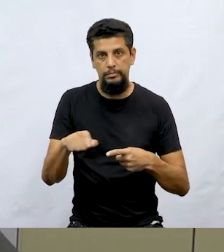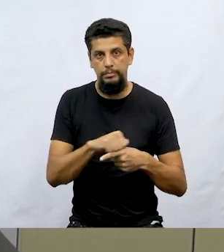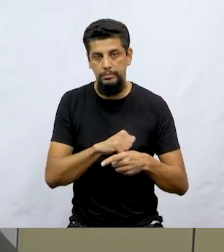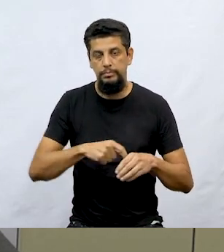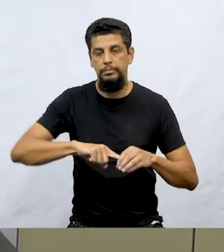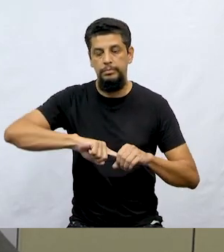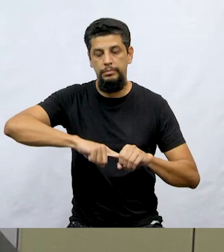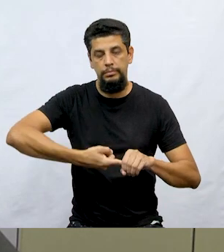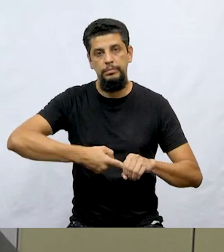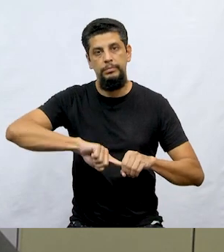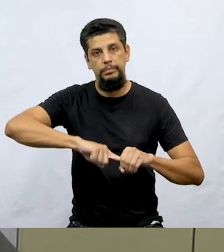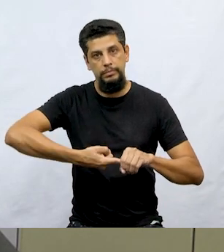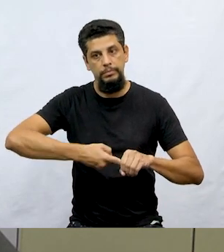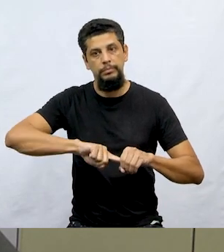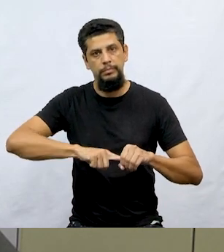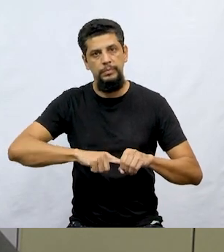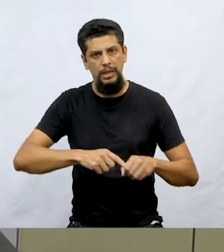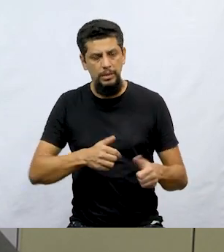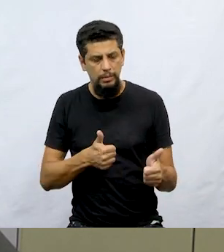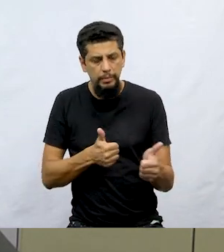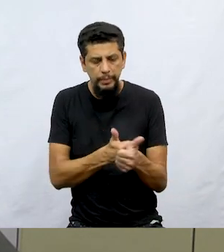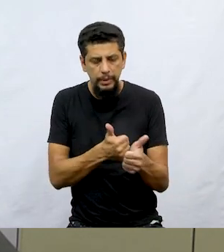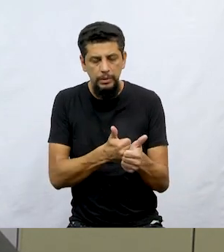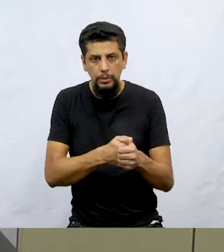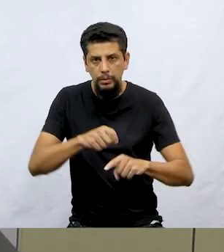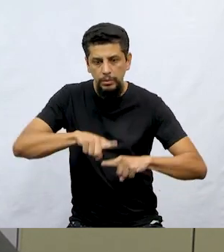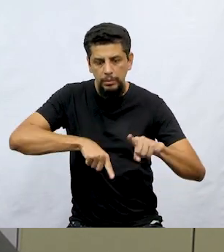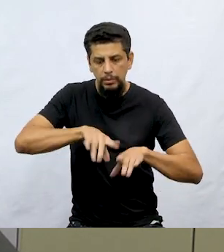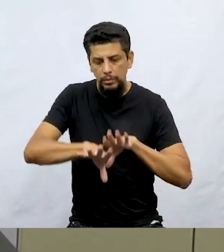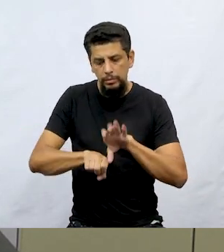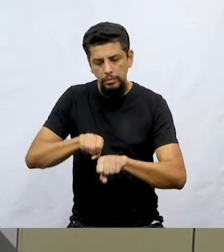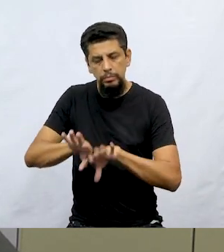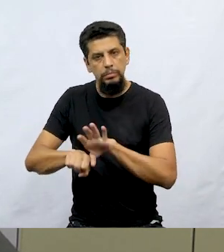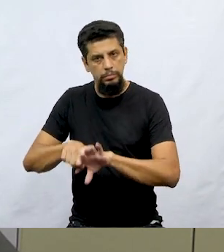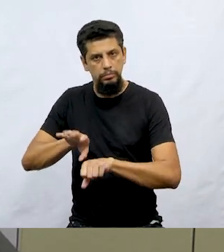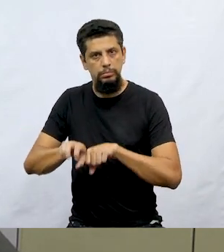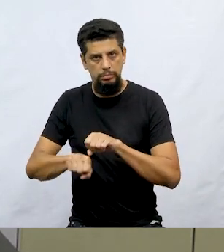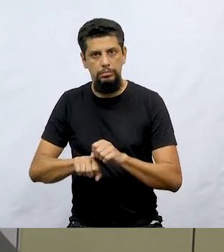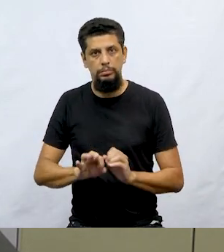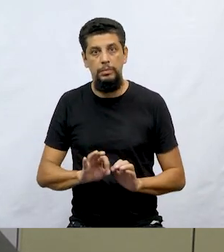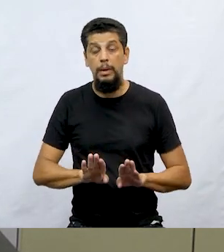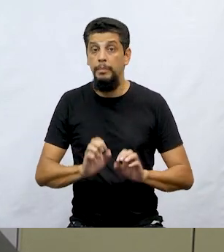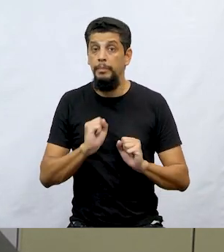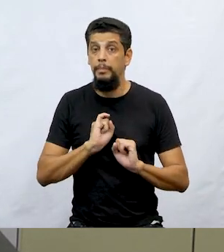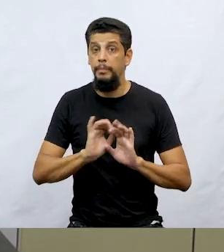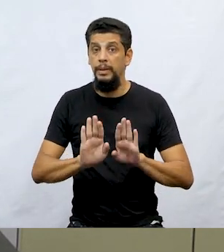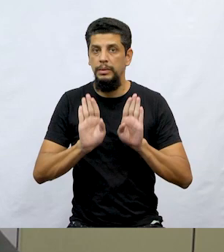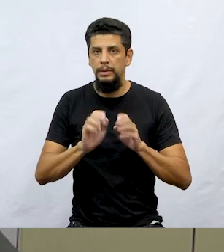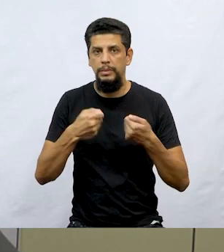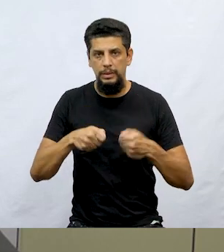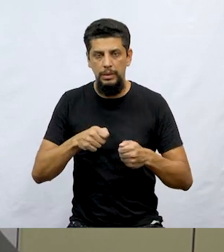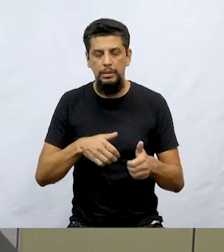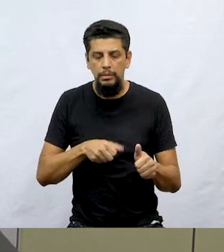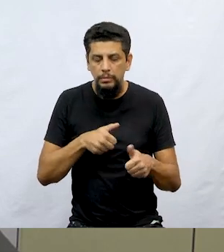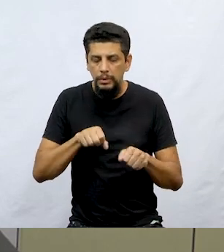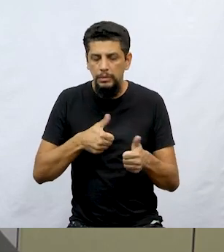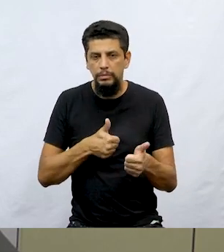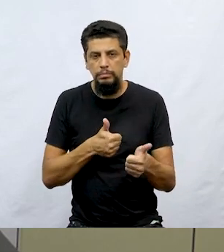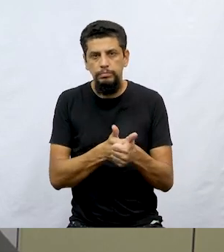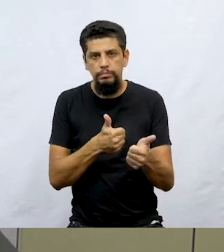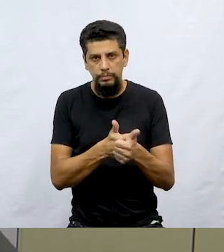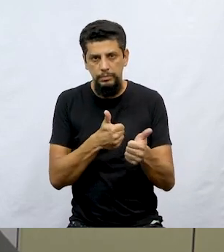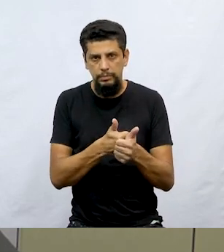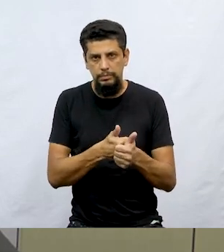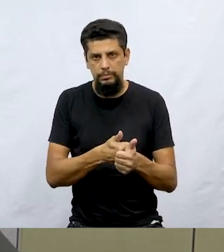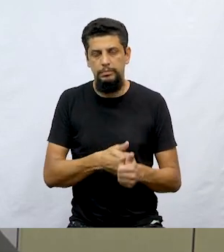Borracha. Apontador. Deixa assim próximo de vocês. Pode ser que vocês não precisem, mas se precisar, já tá à